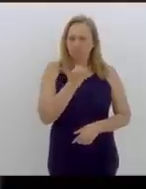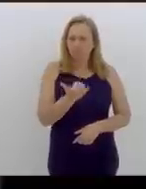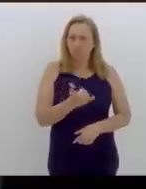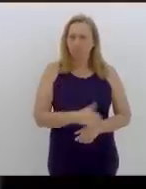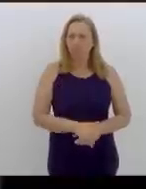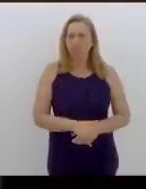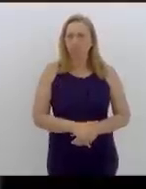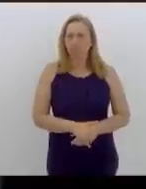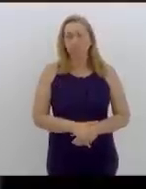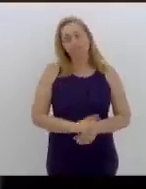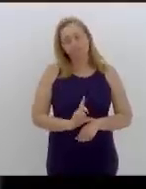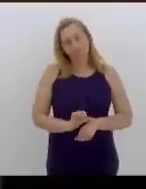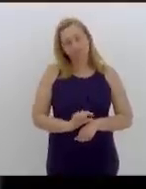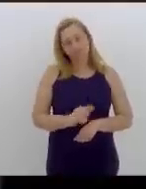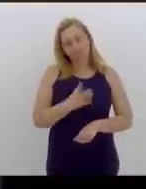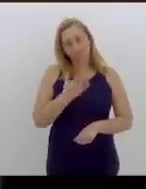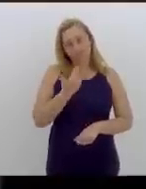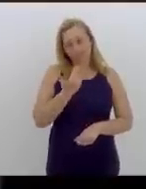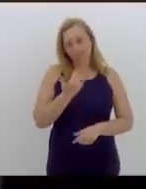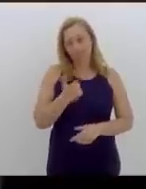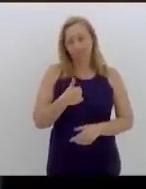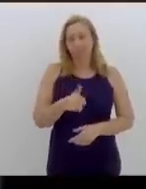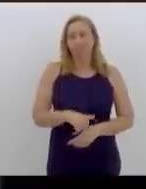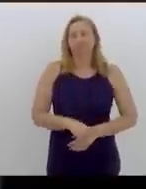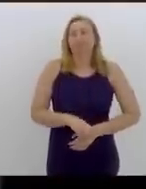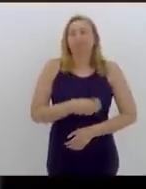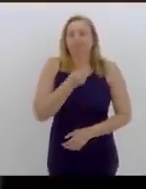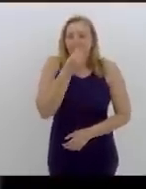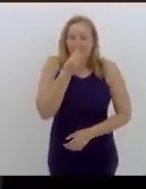hora de almoço já foi embora